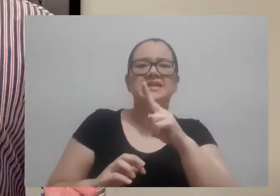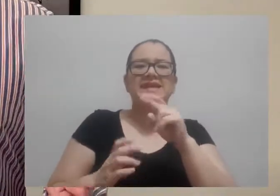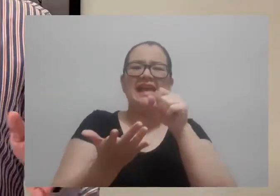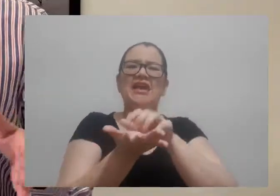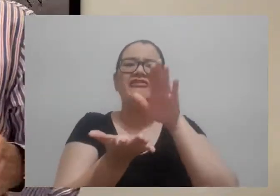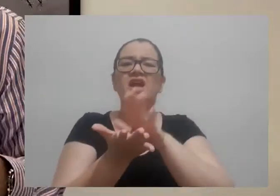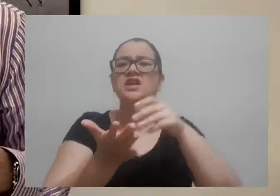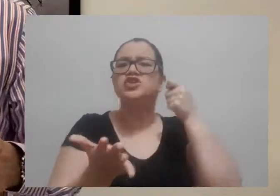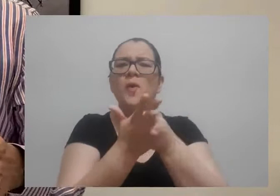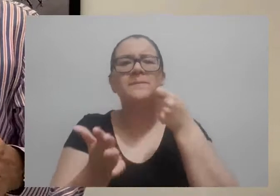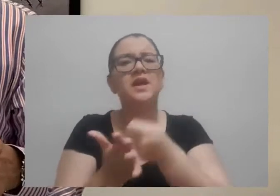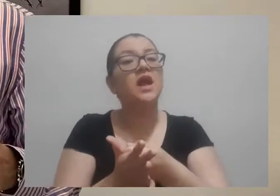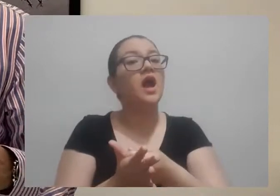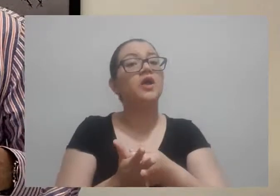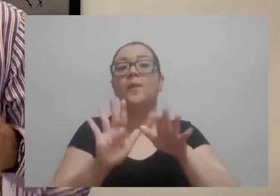lei não foi dada para